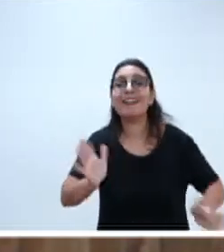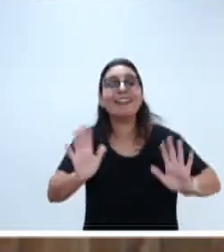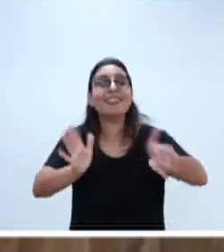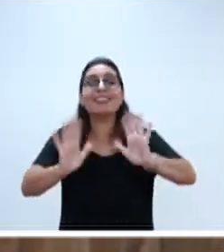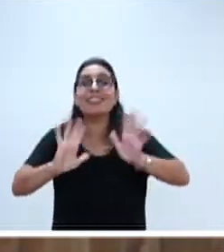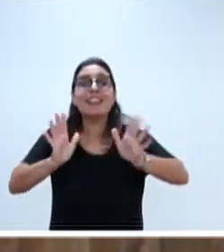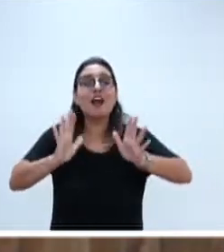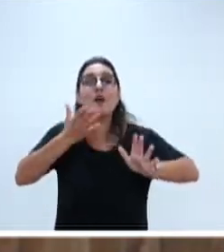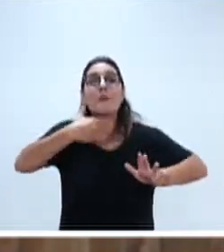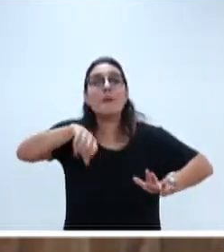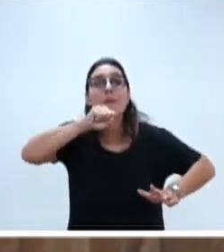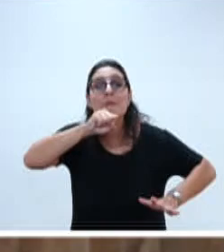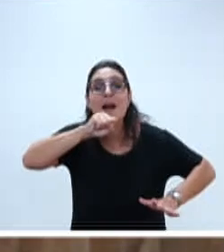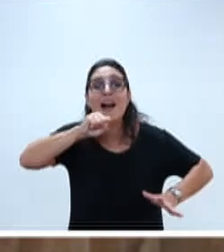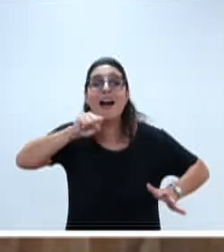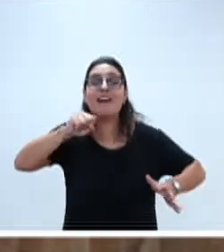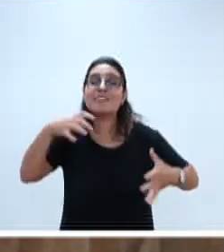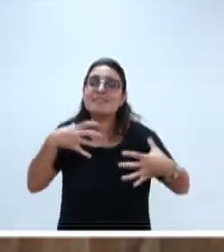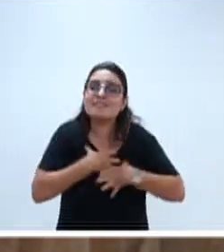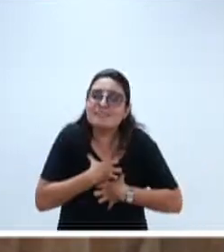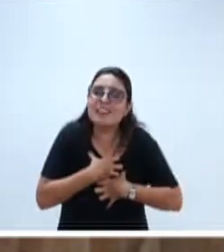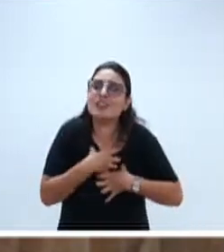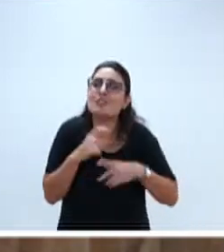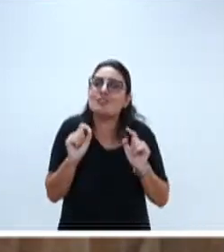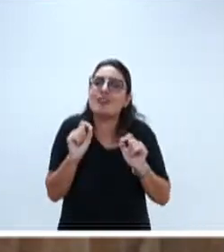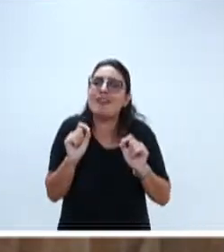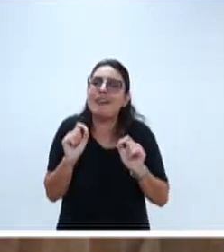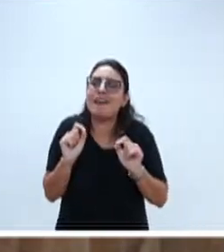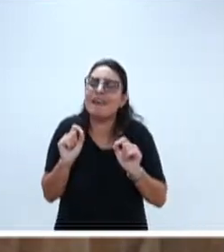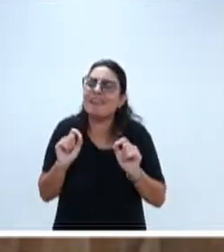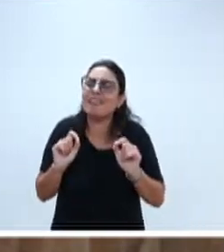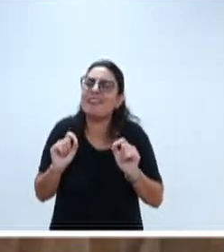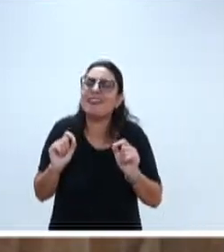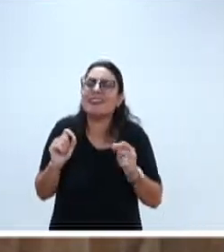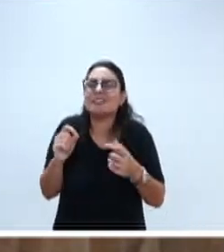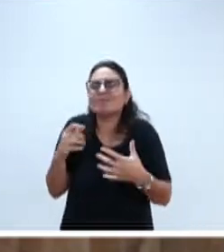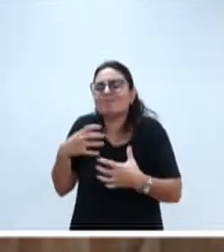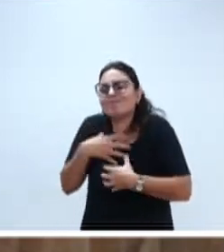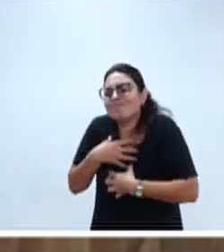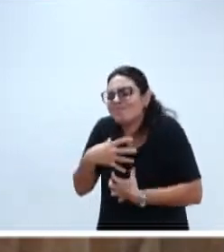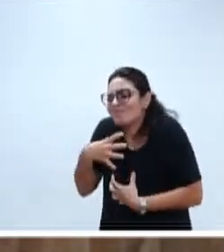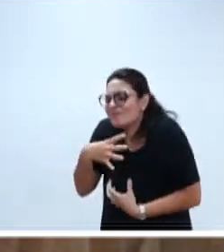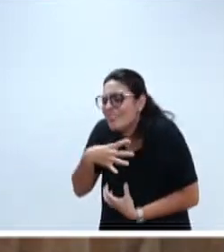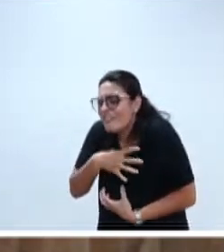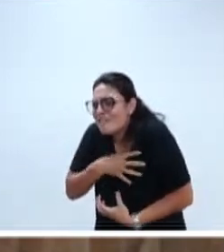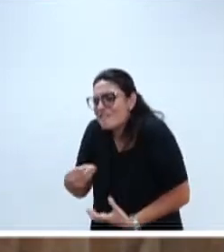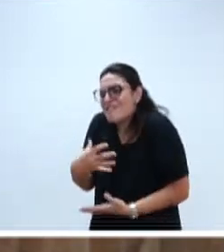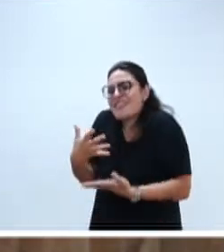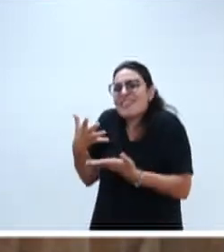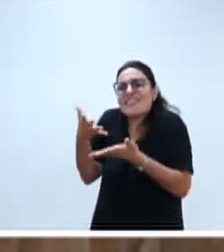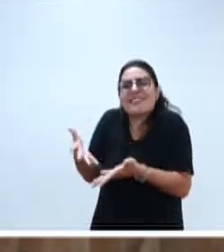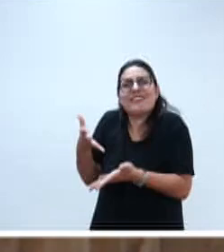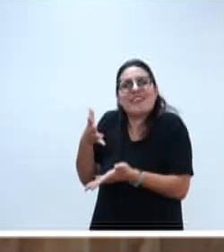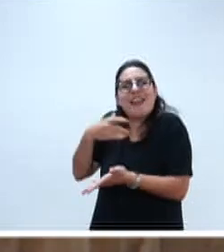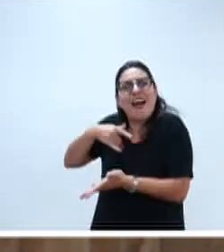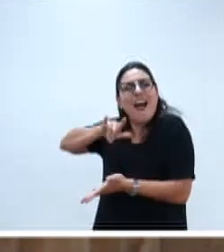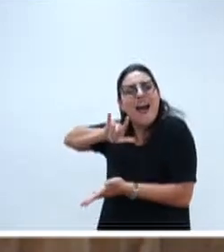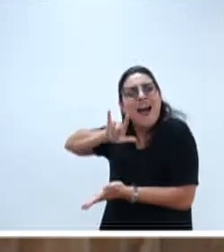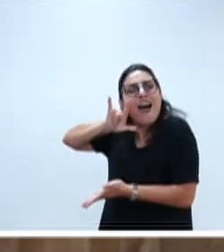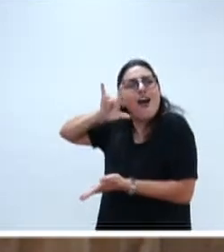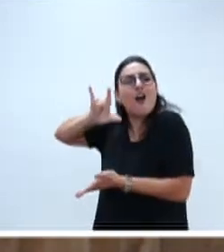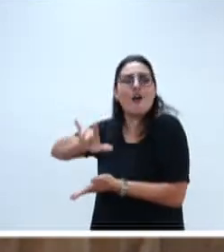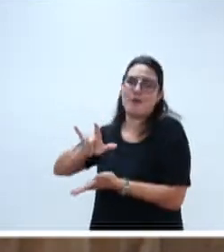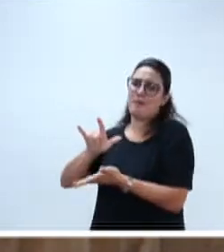porque a gente tem que tomar algumas decisões na vida, e quando a gente espera que grandes coisas aconteçam,